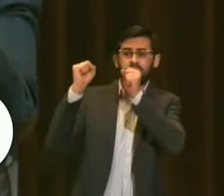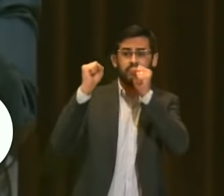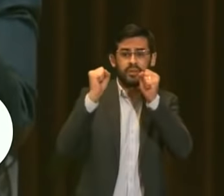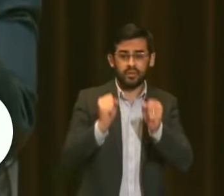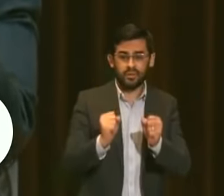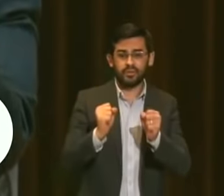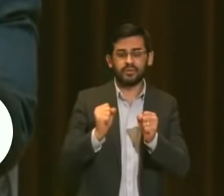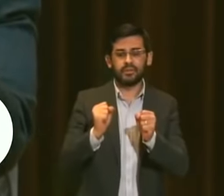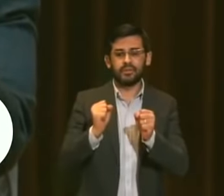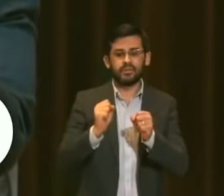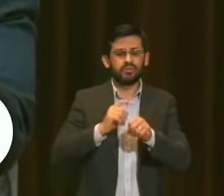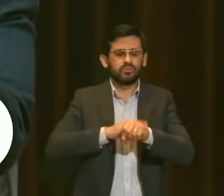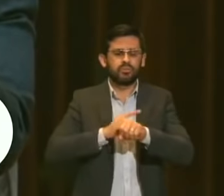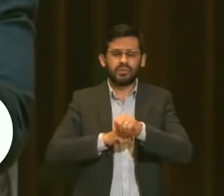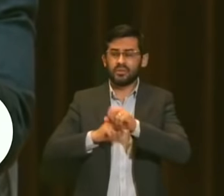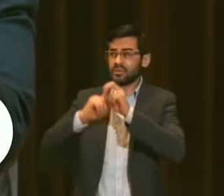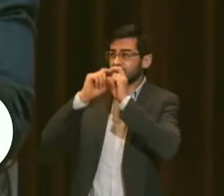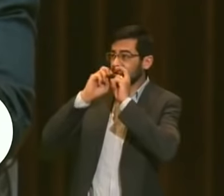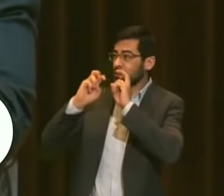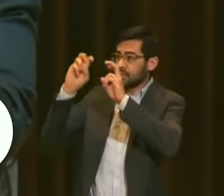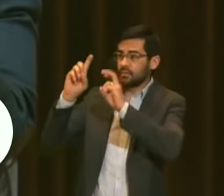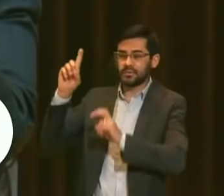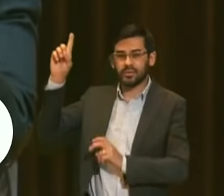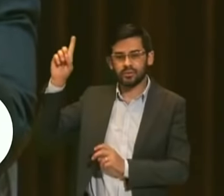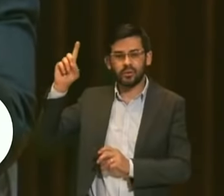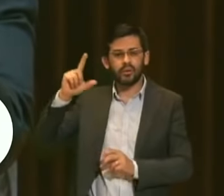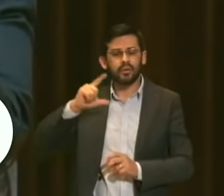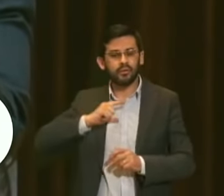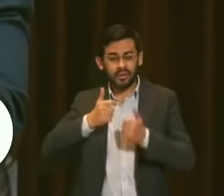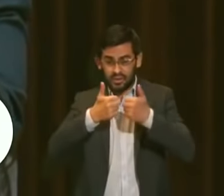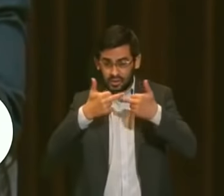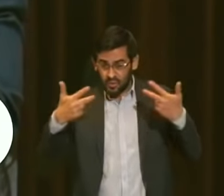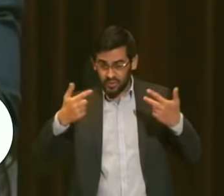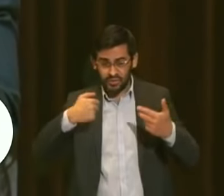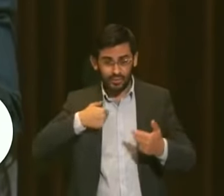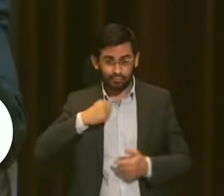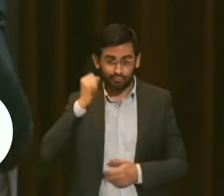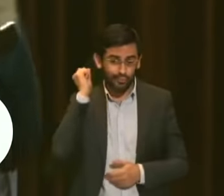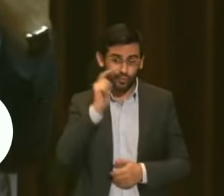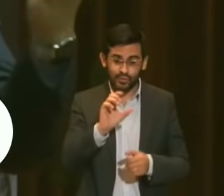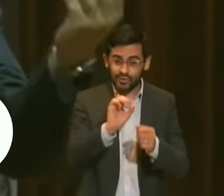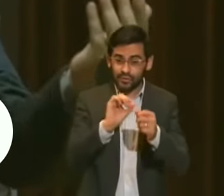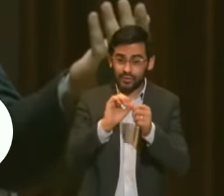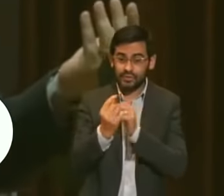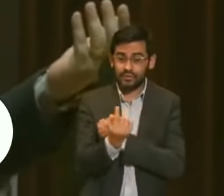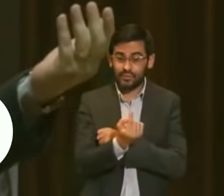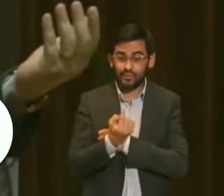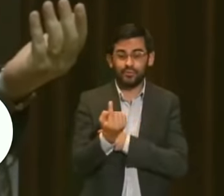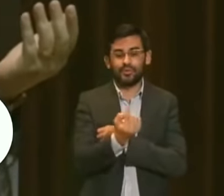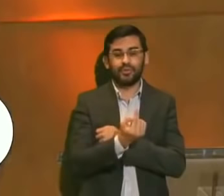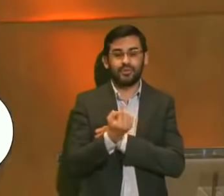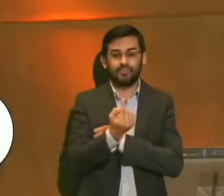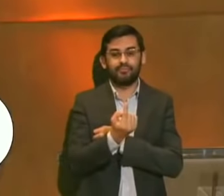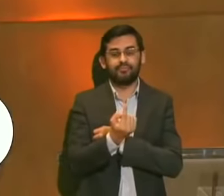nos seus efeitos. Há coisas que eu não consigo lidar sozinho.